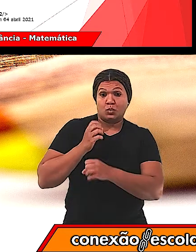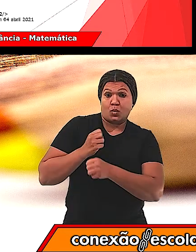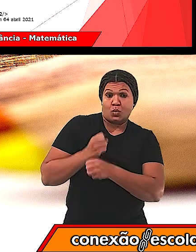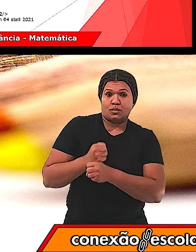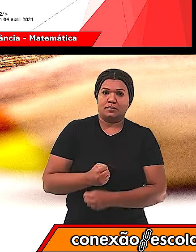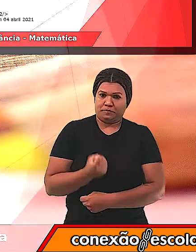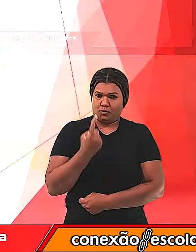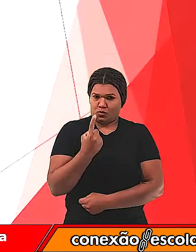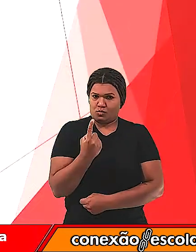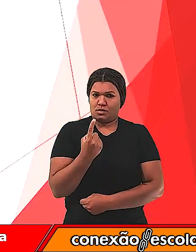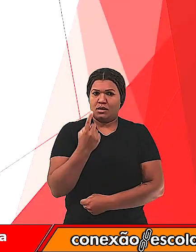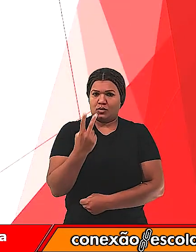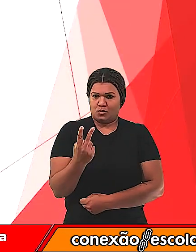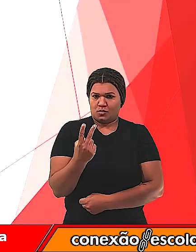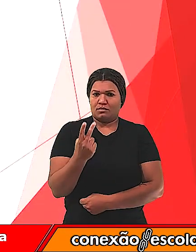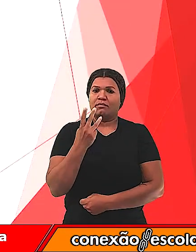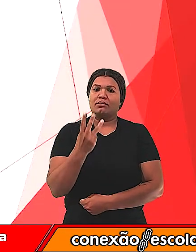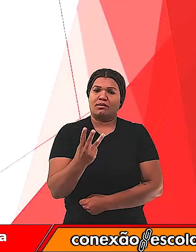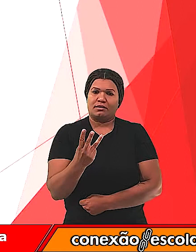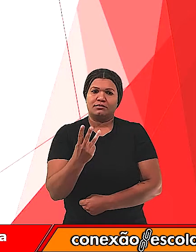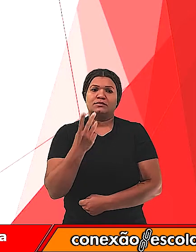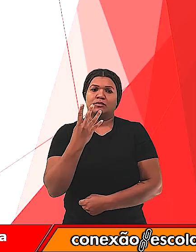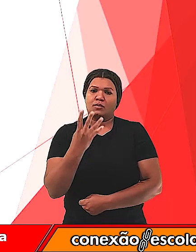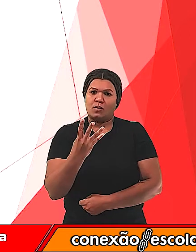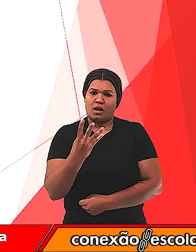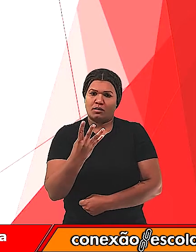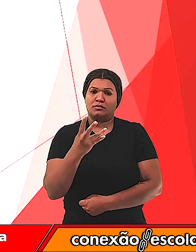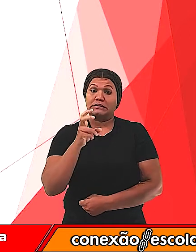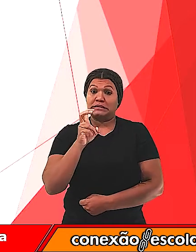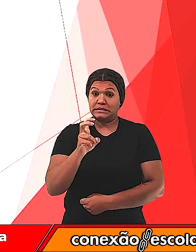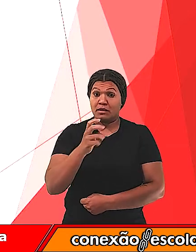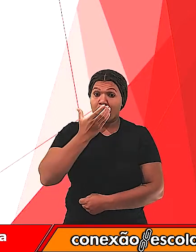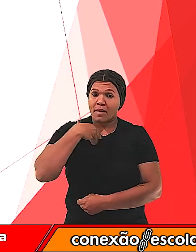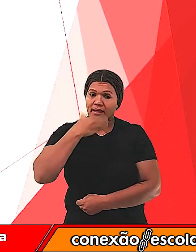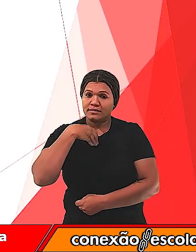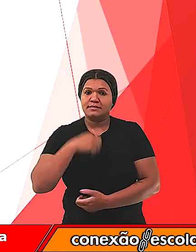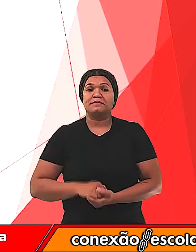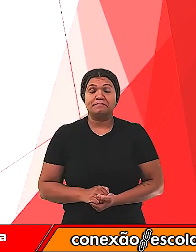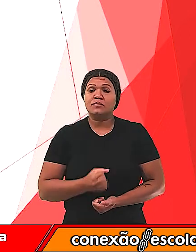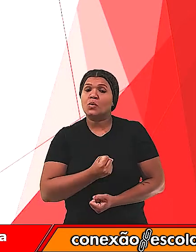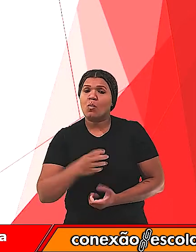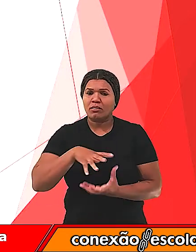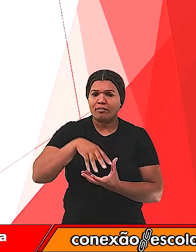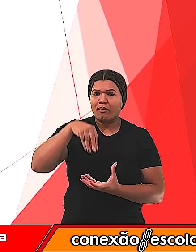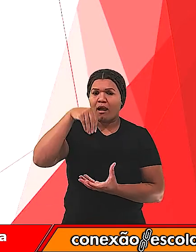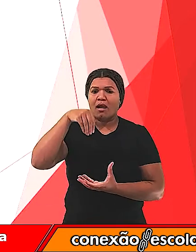1, 2, 3, 4, 5 maçãs. Quantas